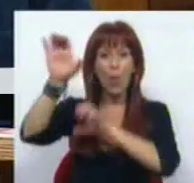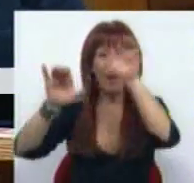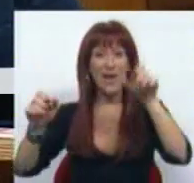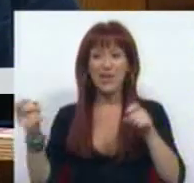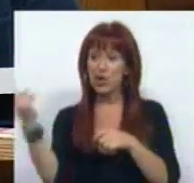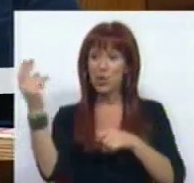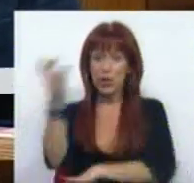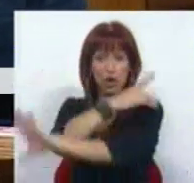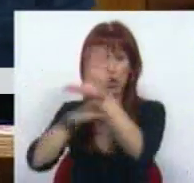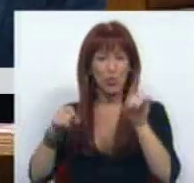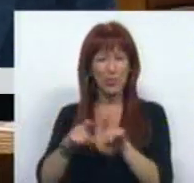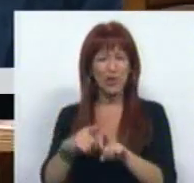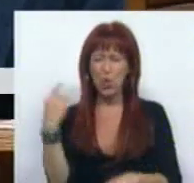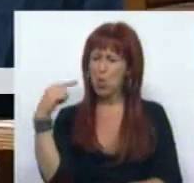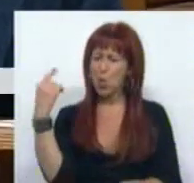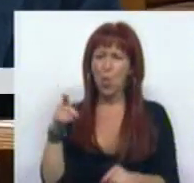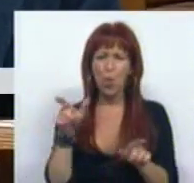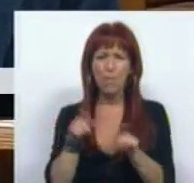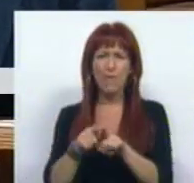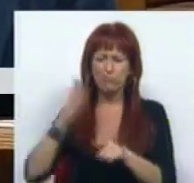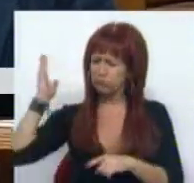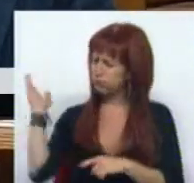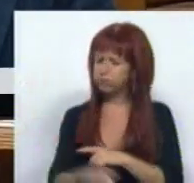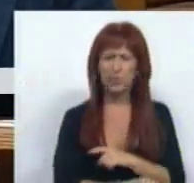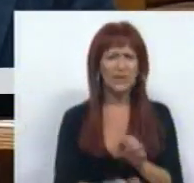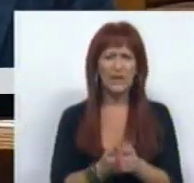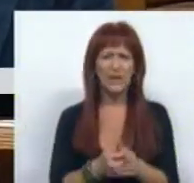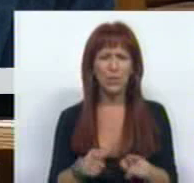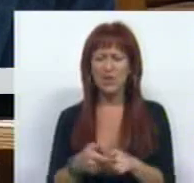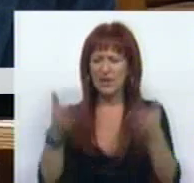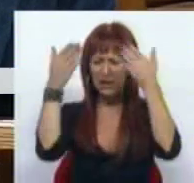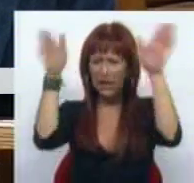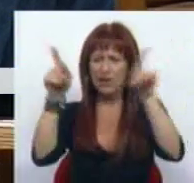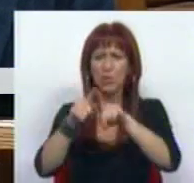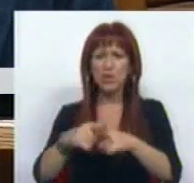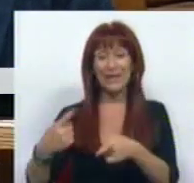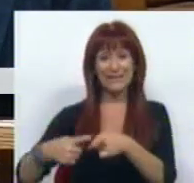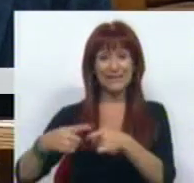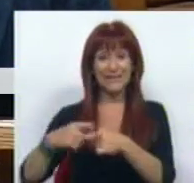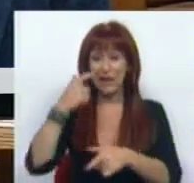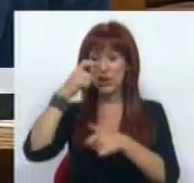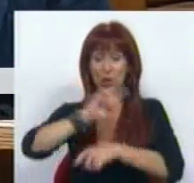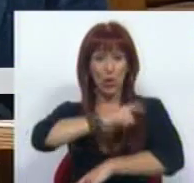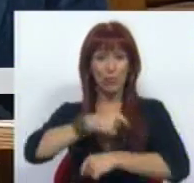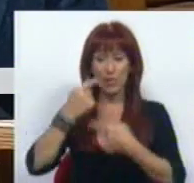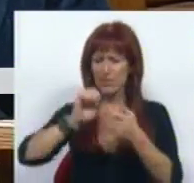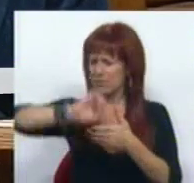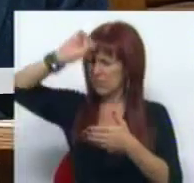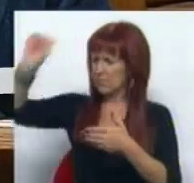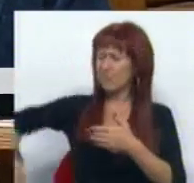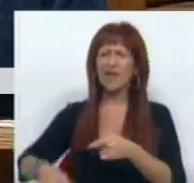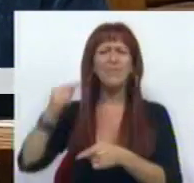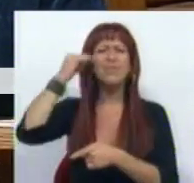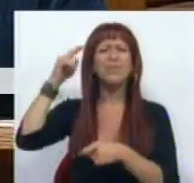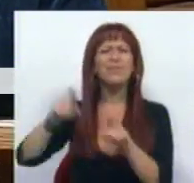europeus e de uma só assentada atira a democracia e a soberania popular na Grécia para uma edição